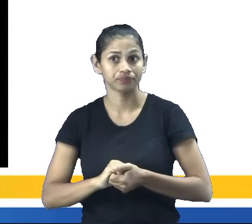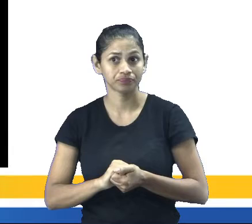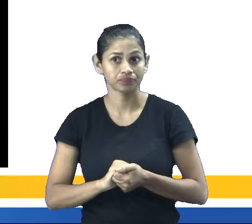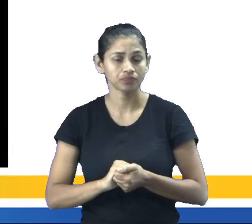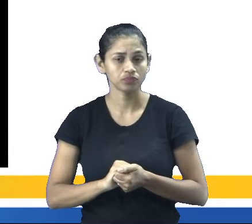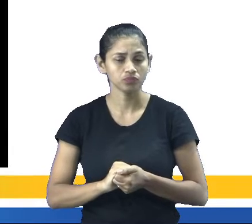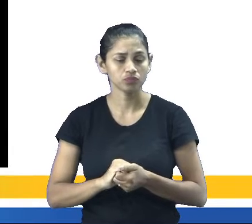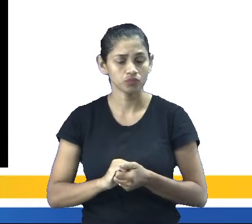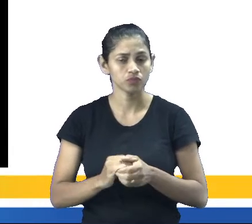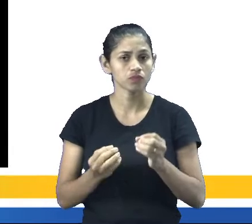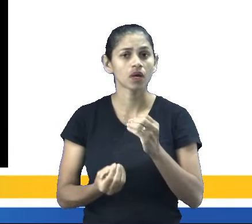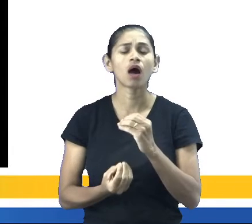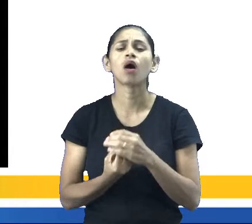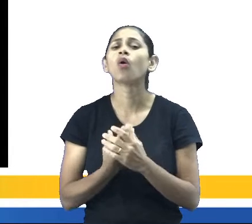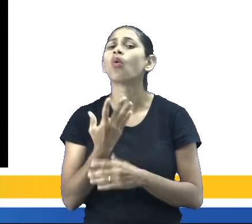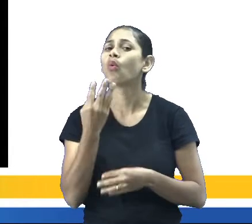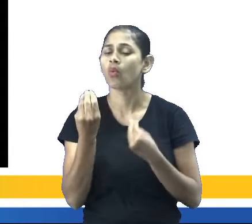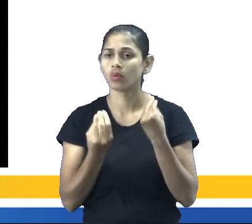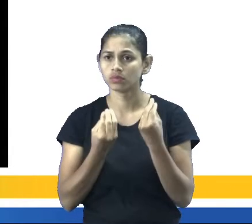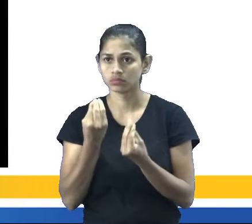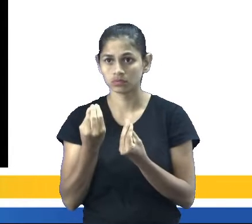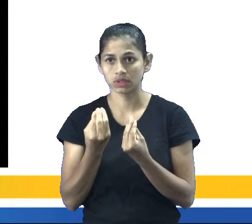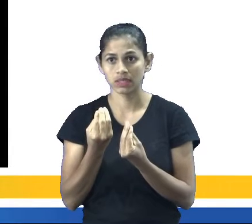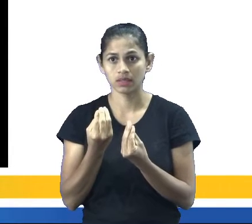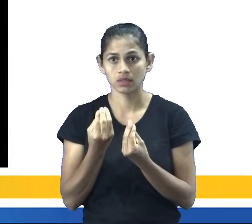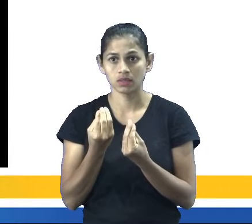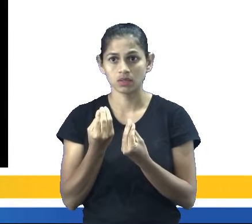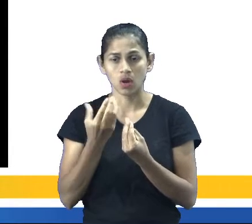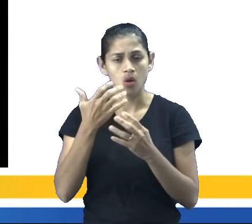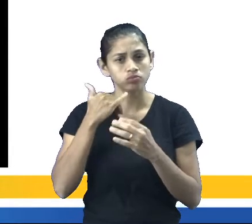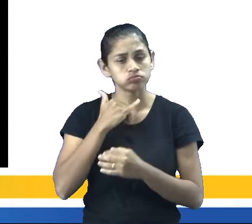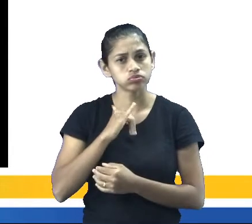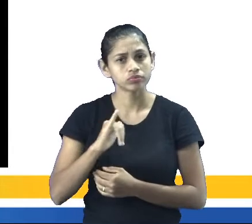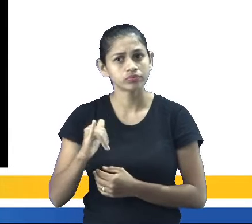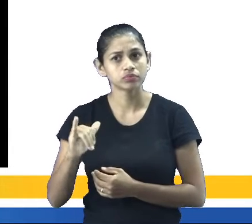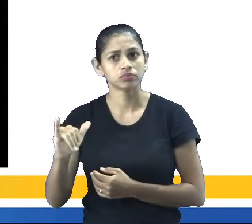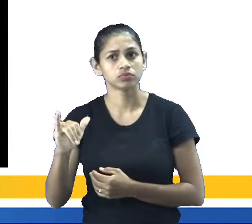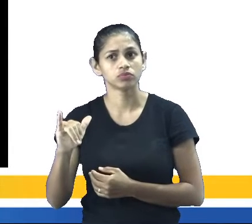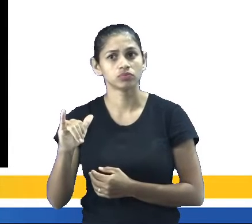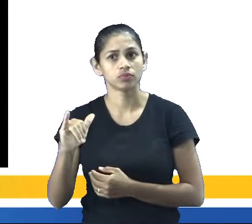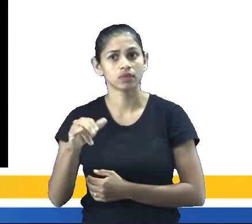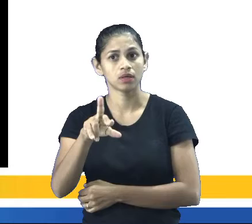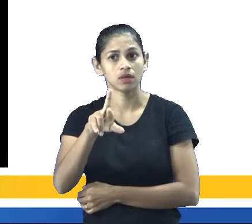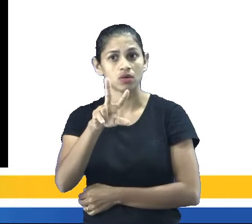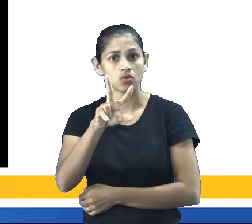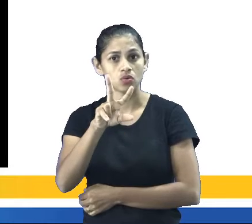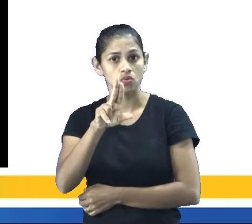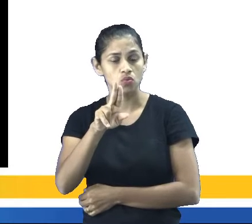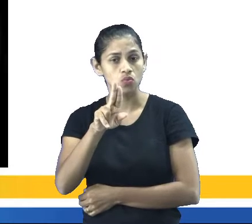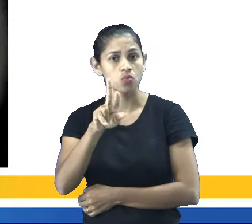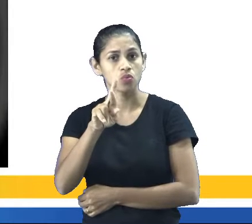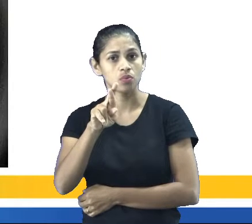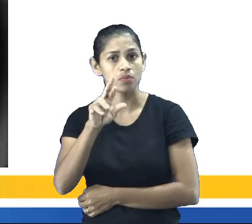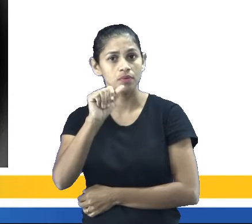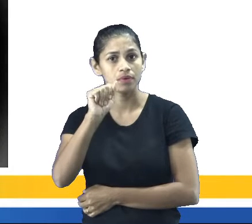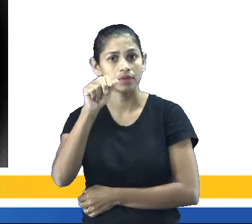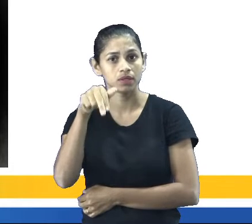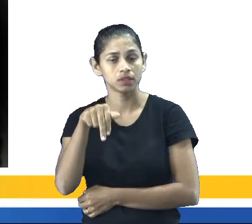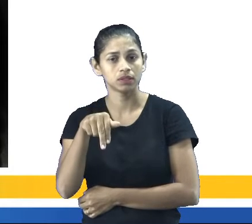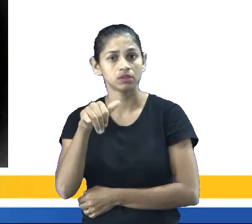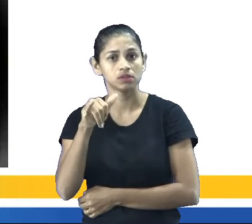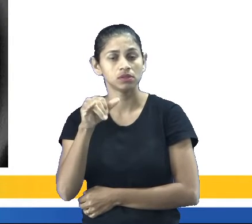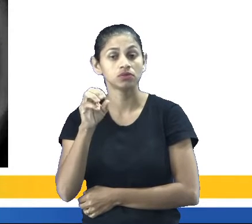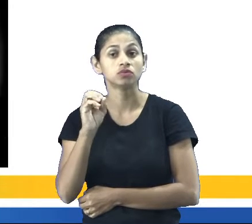é a fonte, né, de energia, ela vai ser promovida pela fissão nuclear do urânio, né? Então, esse urânio, ele vai ser o quê? Ele vai